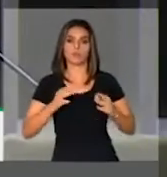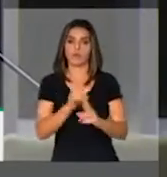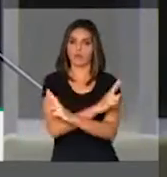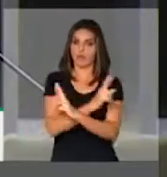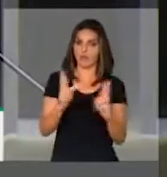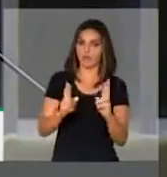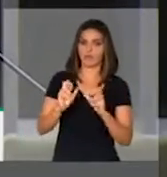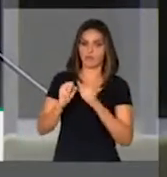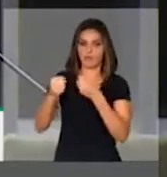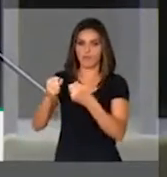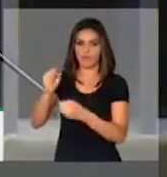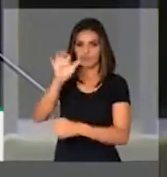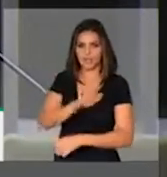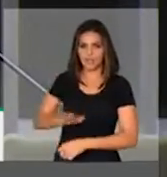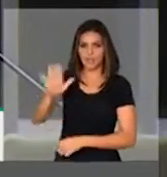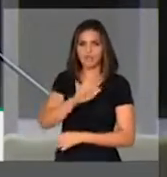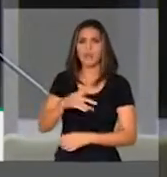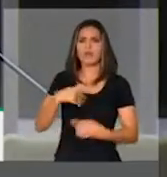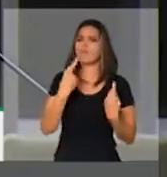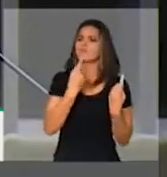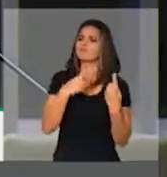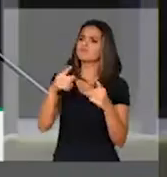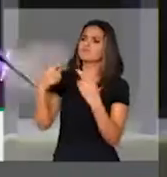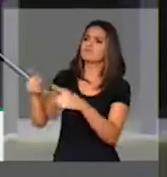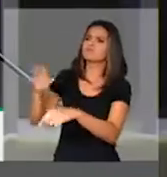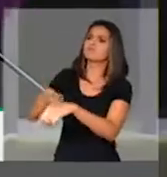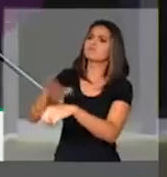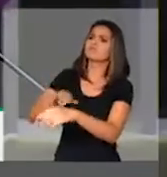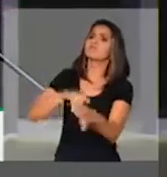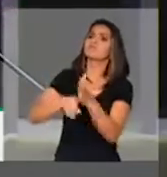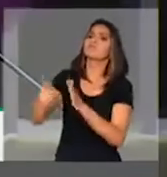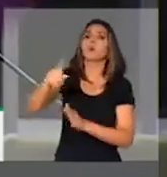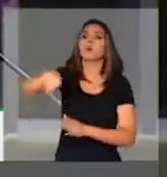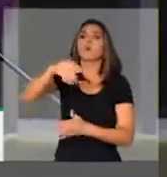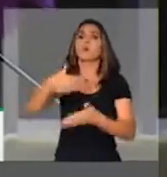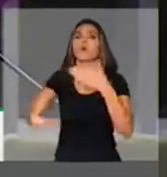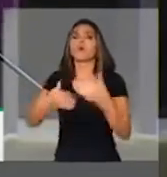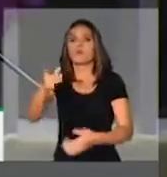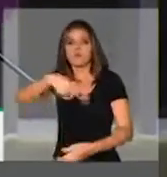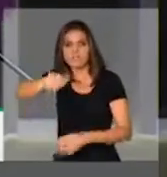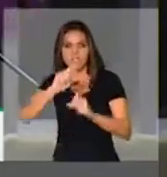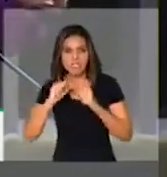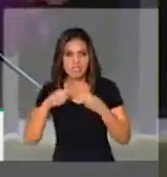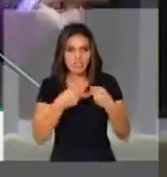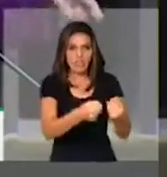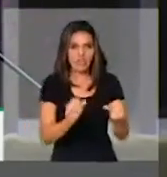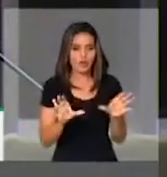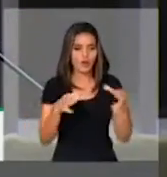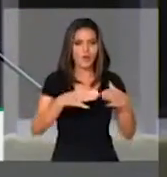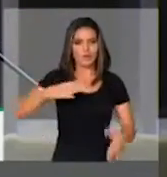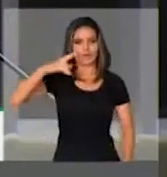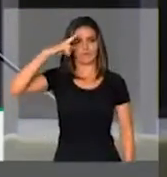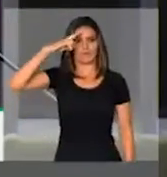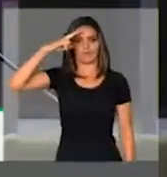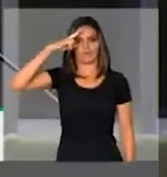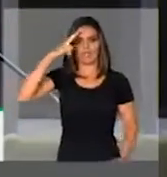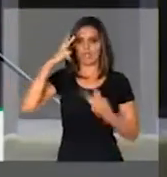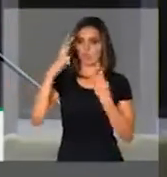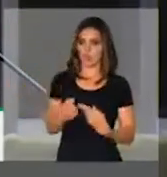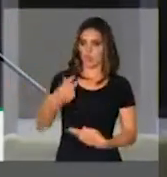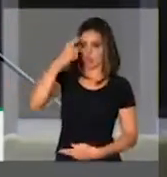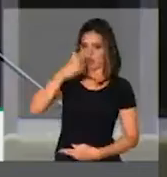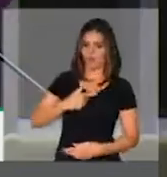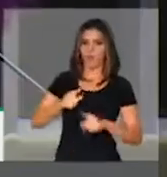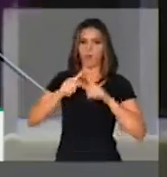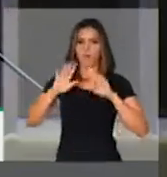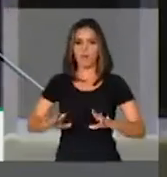Defesa Nacional. E eu desafio a qualquer um aqui, podem ter defendido as Forças Armadas igual a mim,